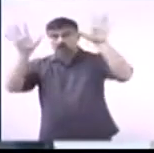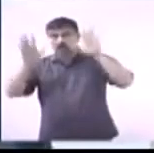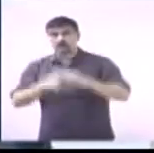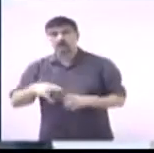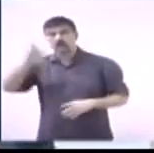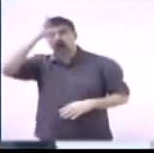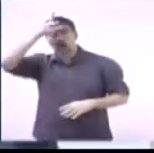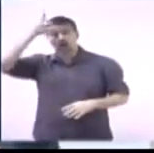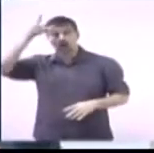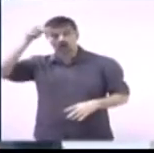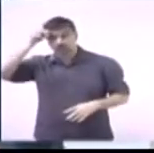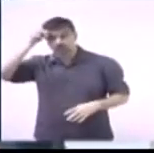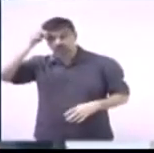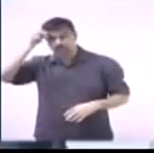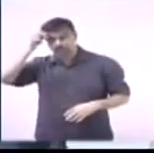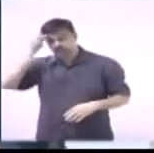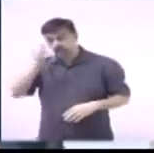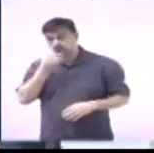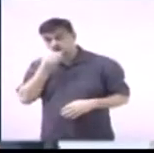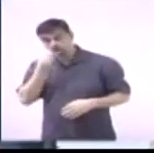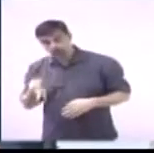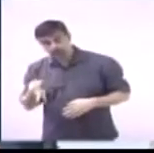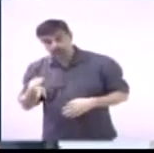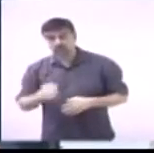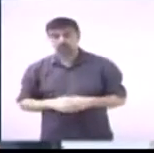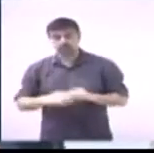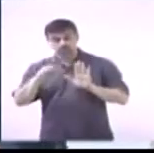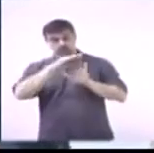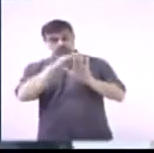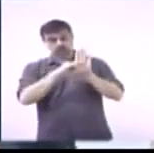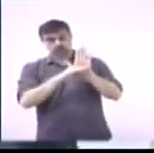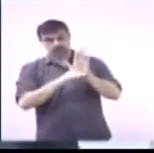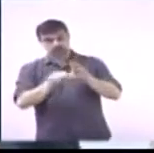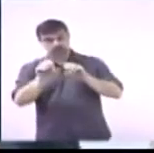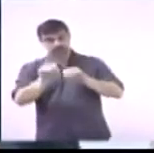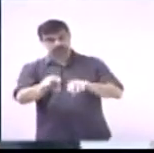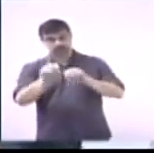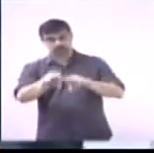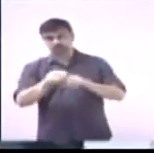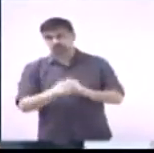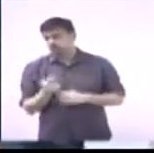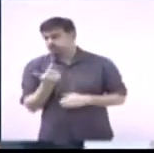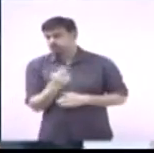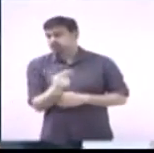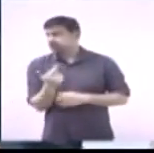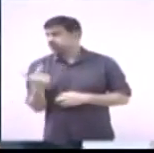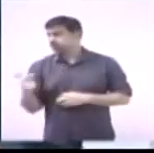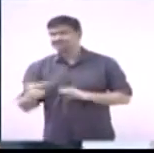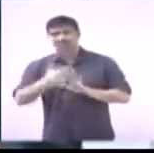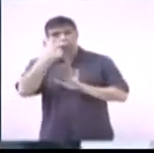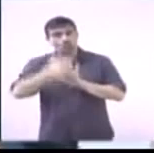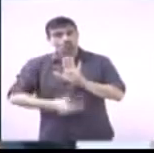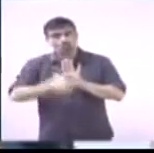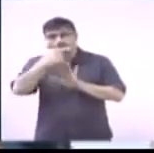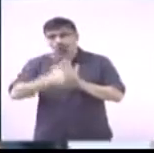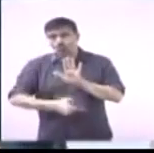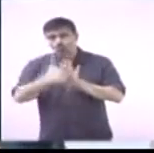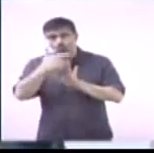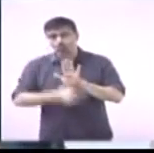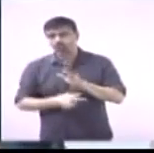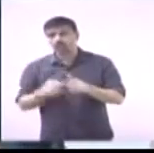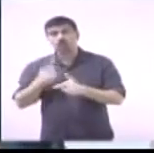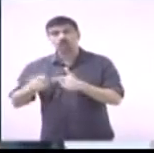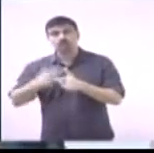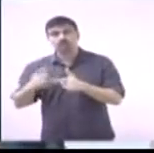do prefeito José Pavan Júnior, o plano municipal não trazia, em nenhum momento, a ideologia